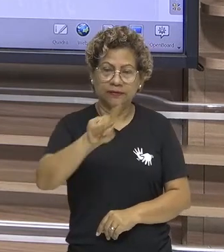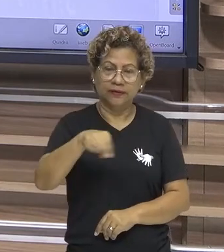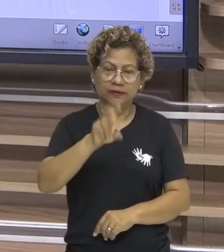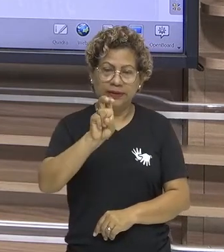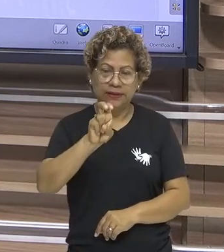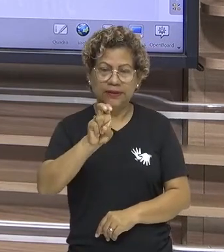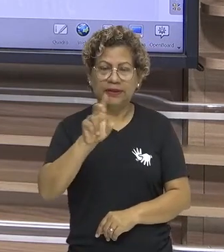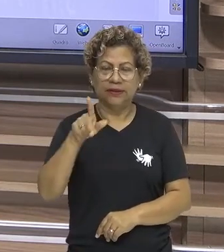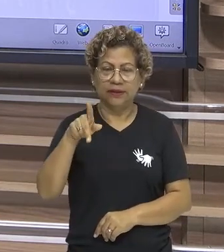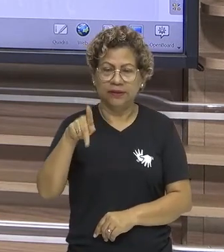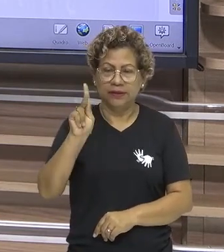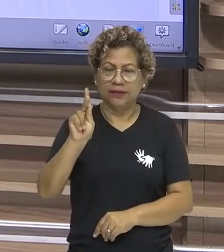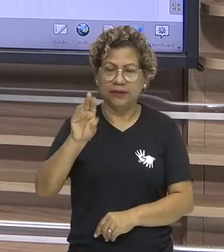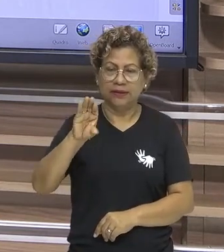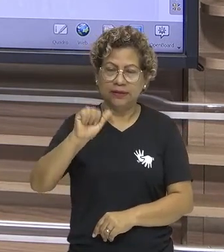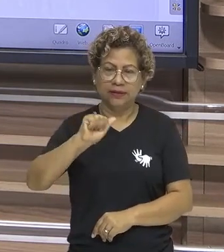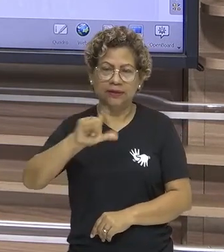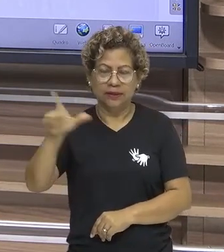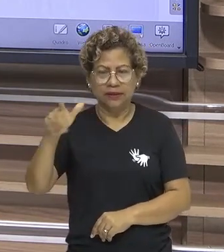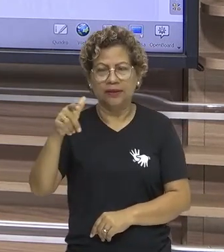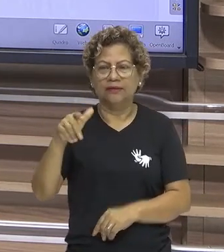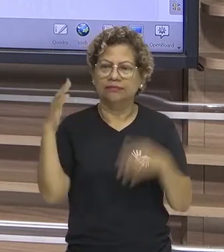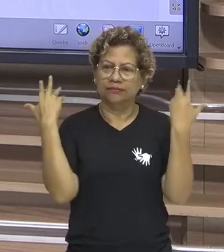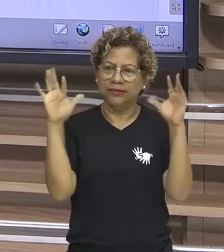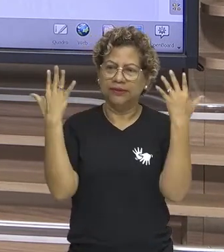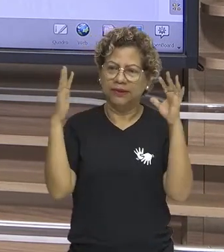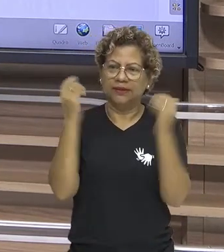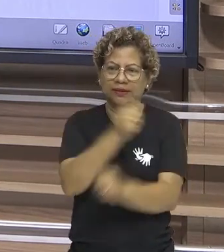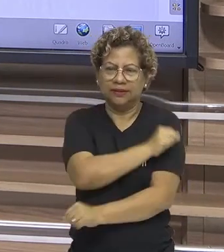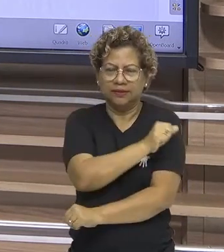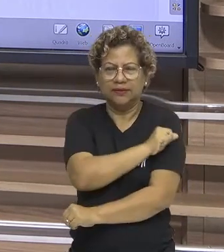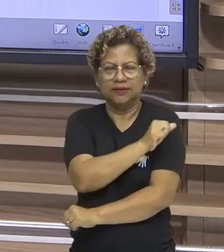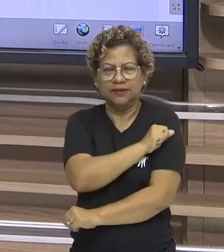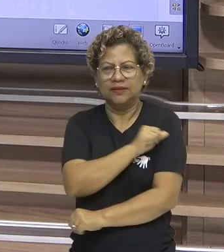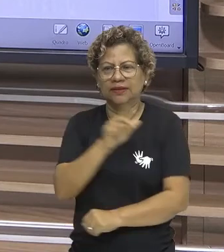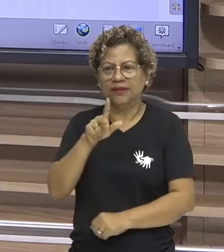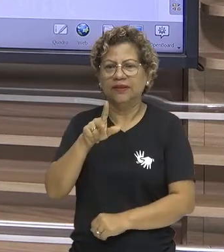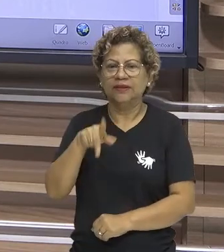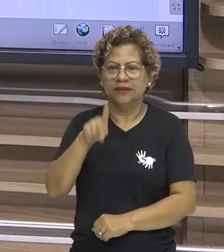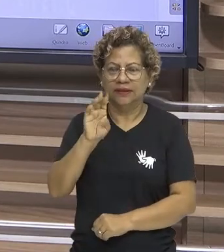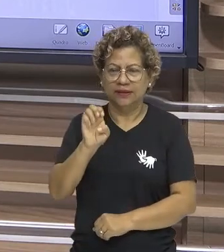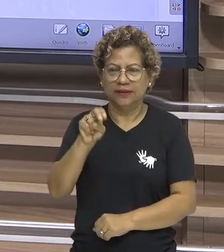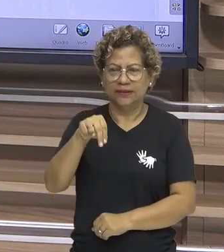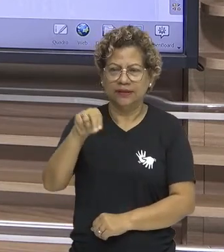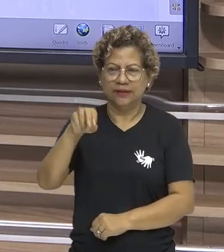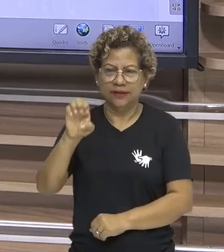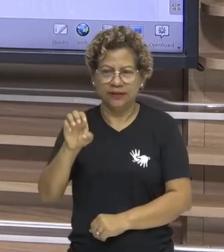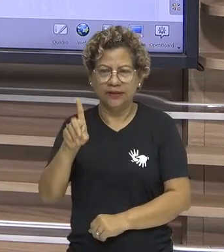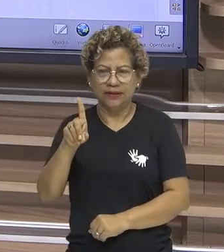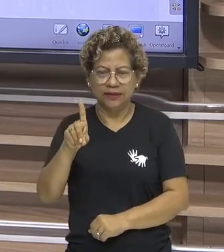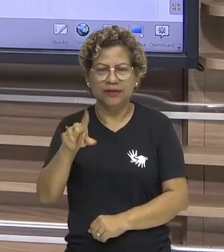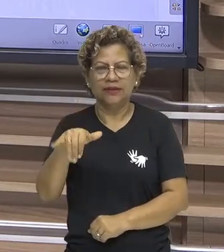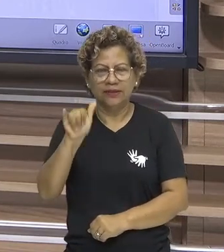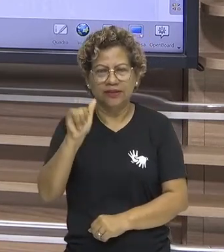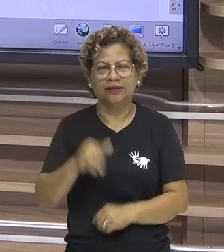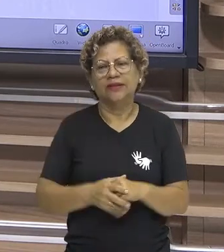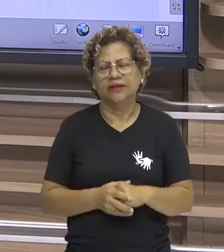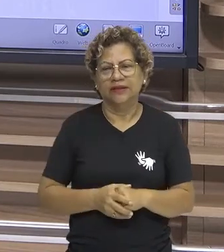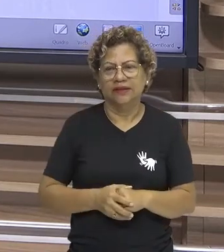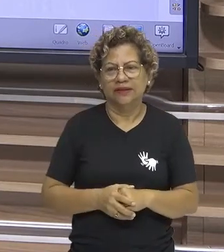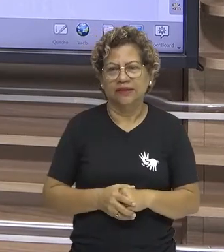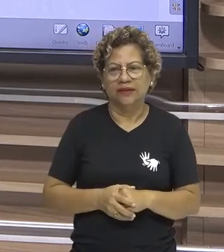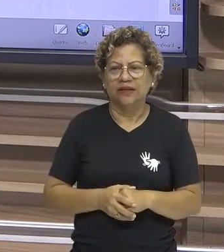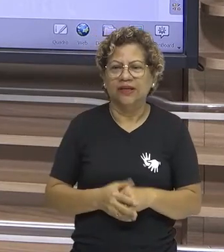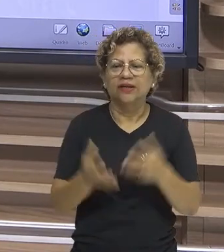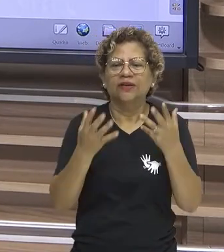quilocalorias. Parabéns, Kennedy. É um prazer aí interagir com você, viu? Espero que um dia a gente consiga se